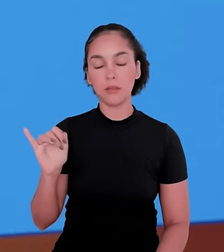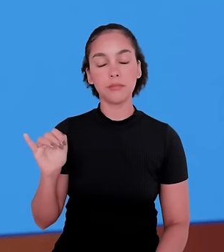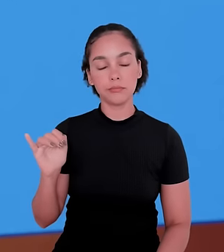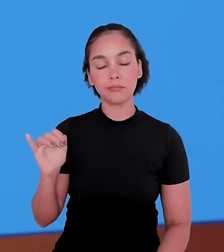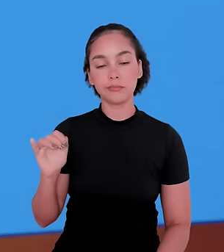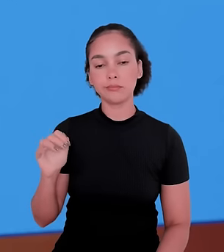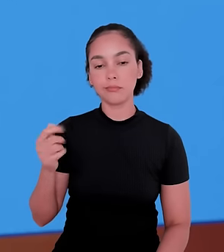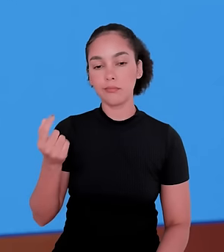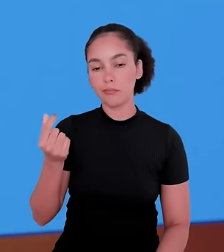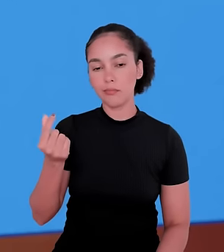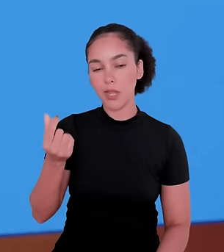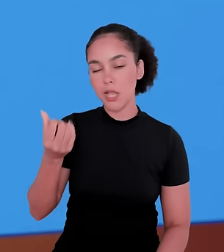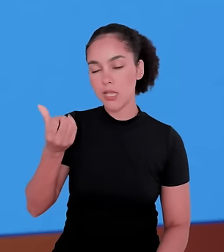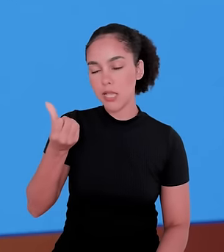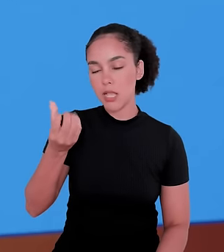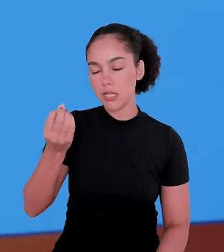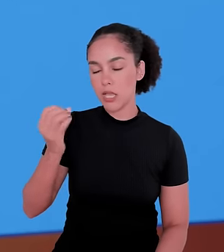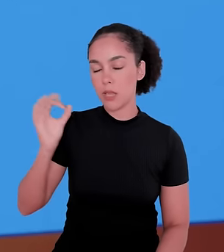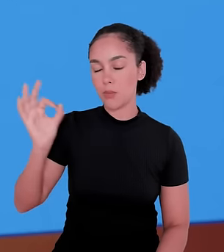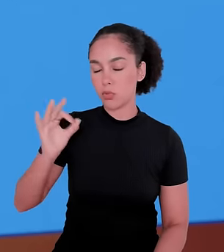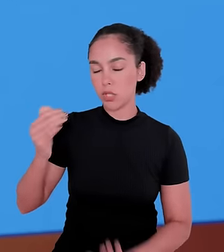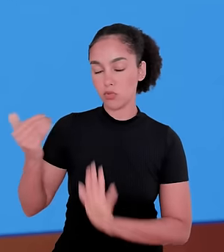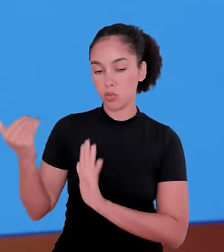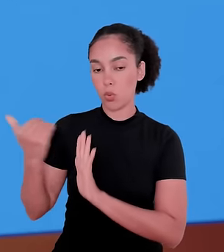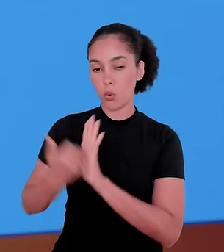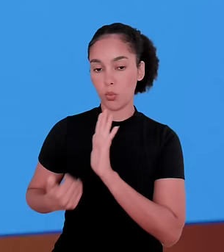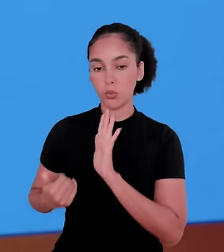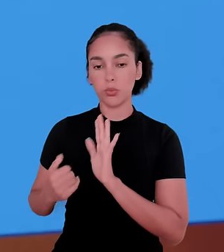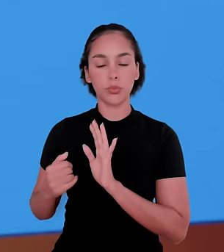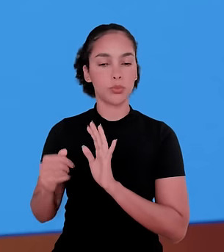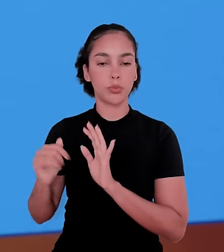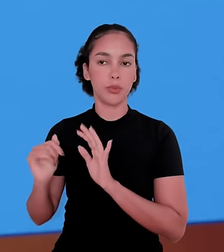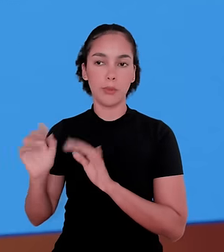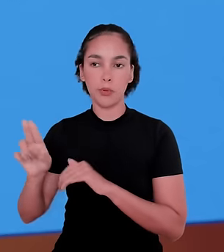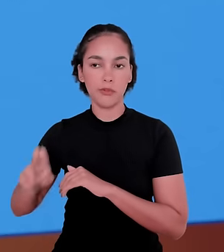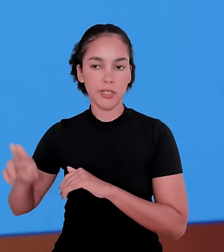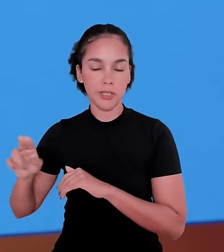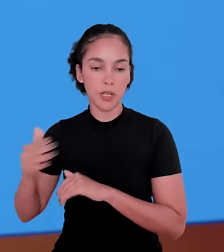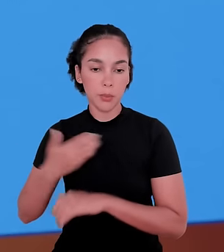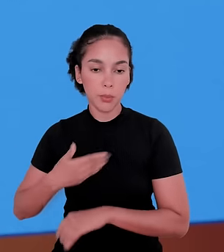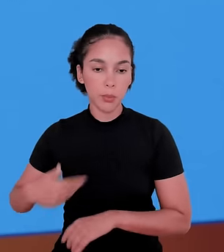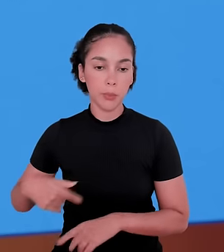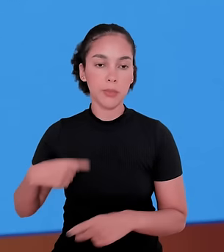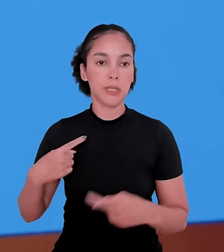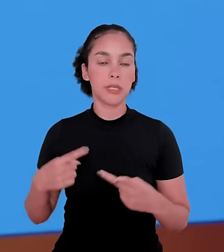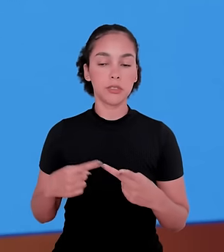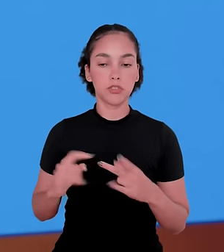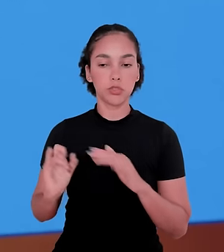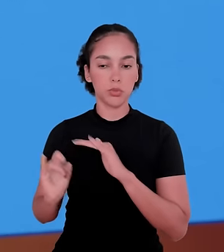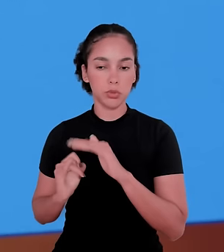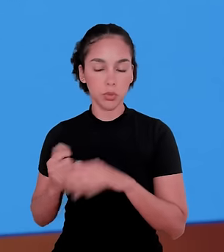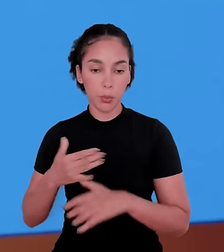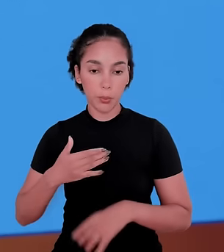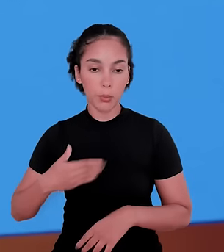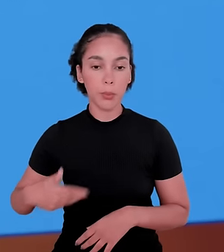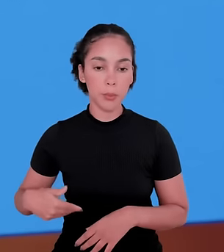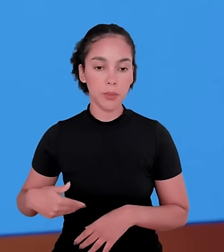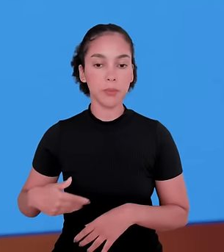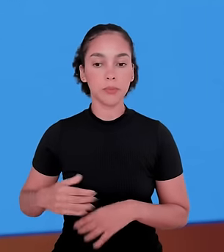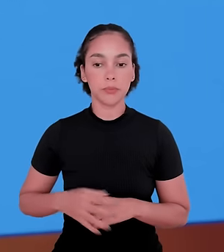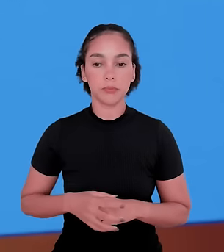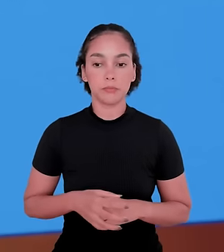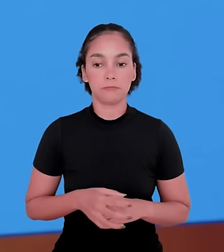para pessoa física para universidades públicas para instituições públicas que